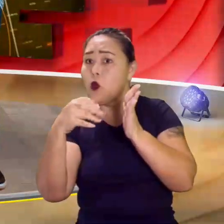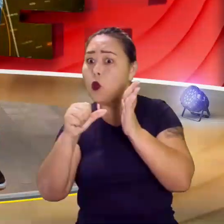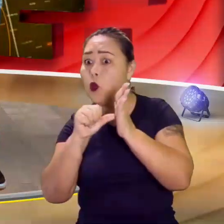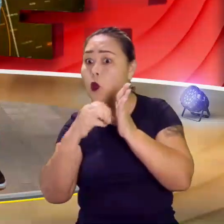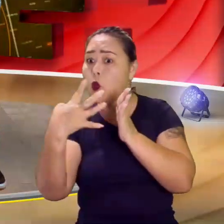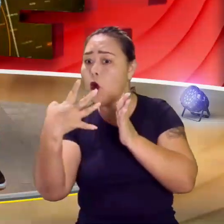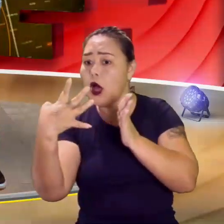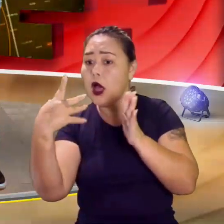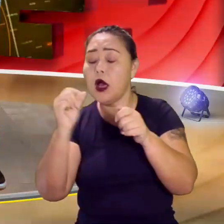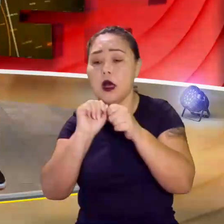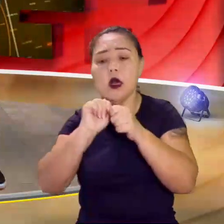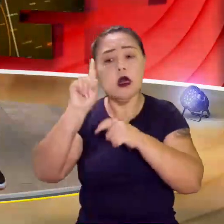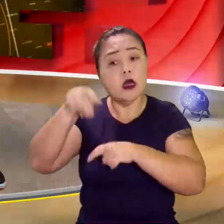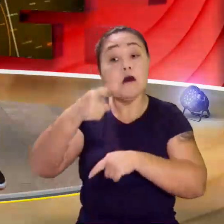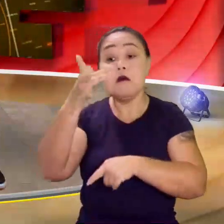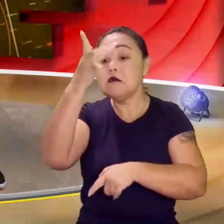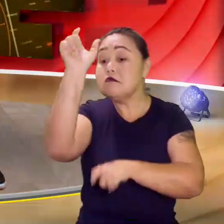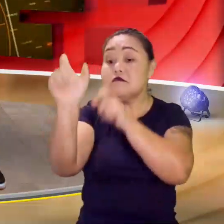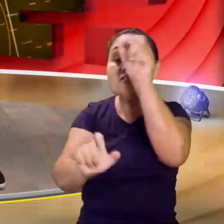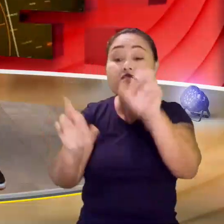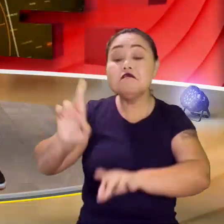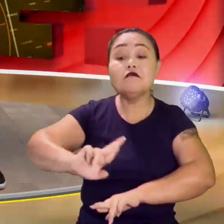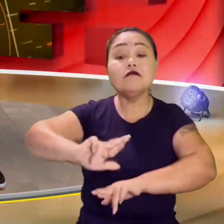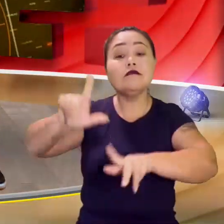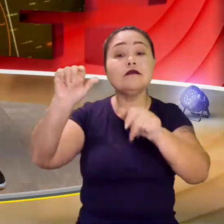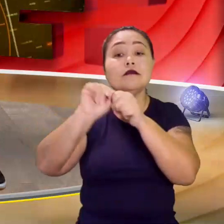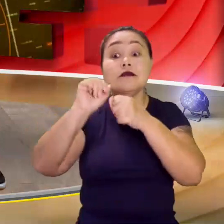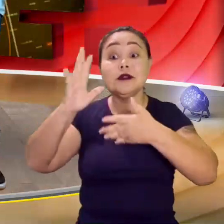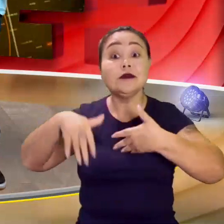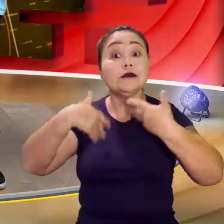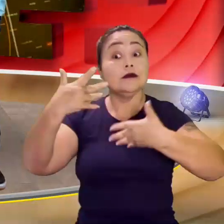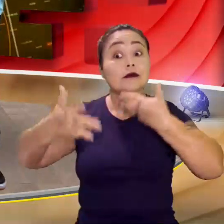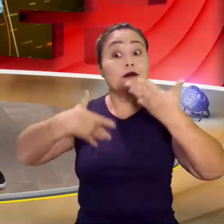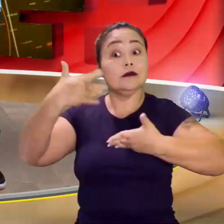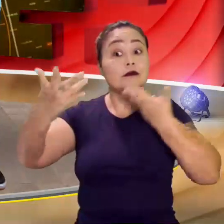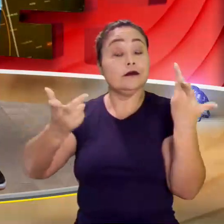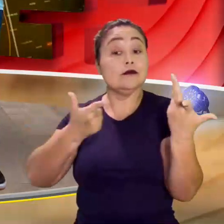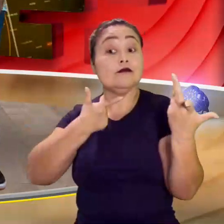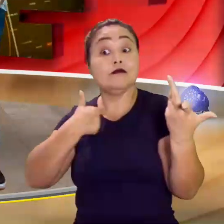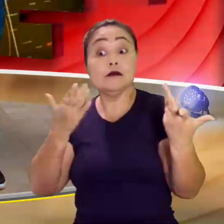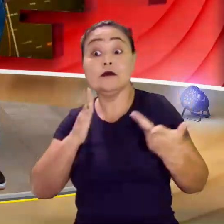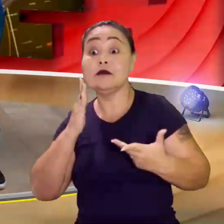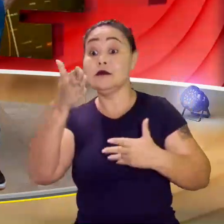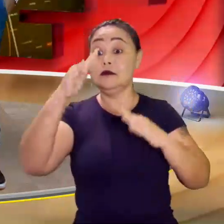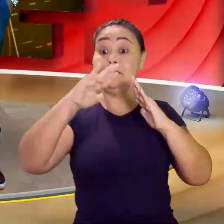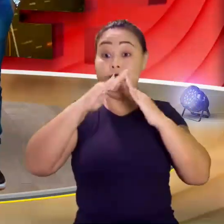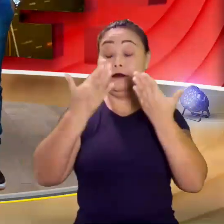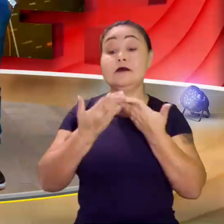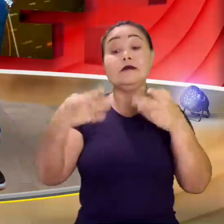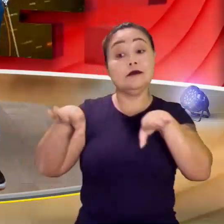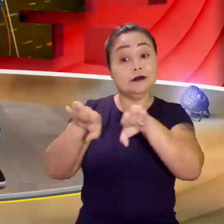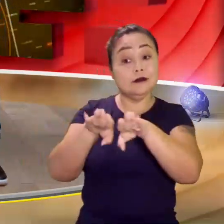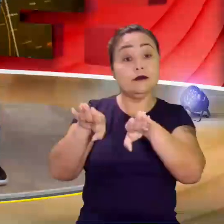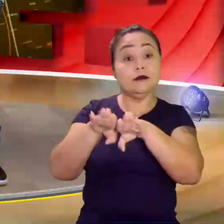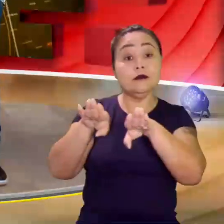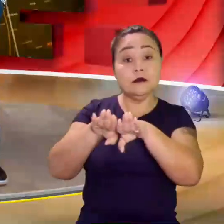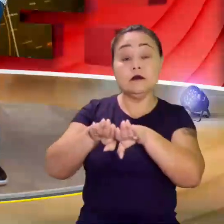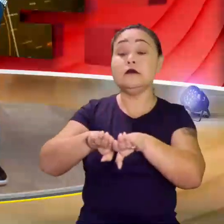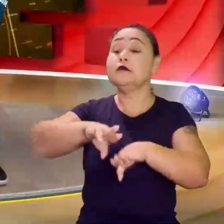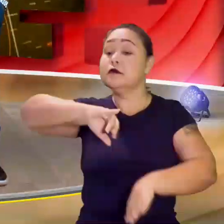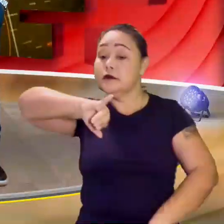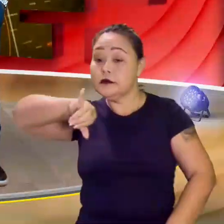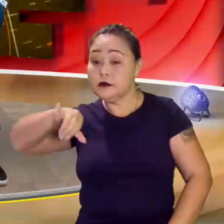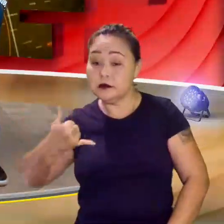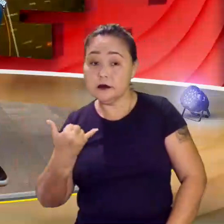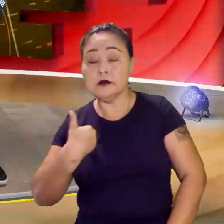pessoas diferentes. E é muito bom. E só vai instigando a nossa vontade de ir até a escola também. Verdade. Aproveita a